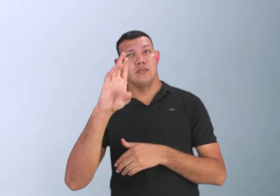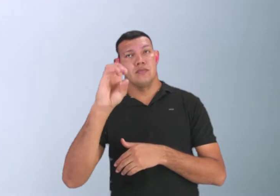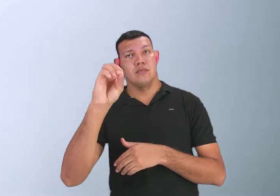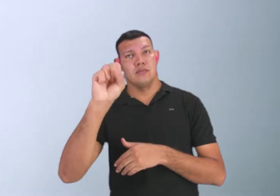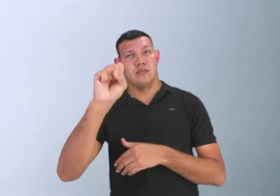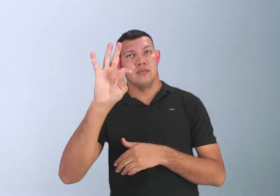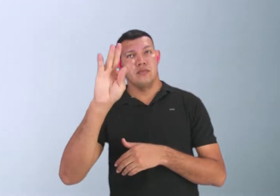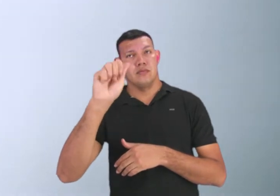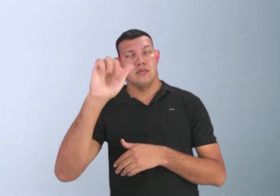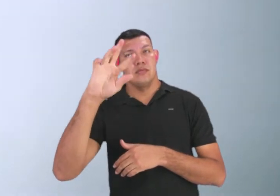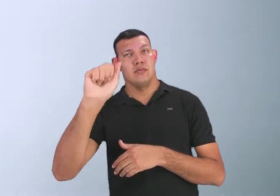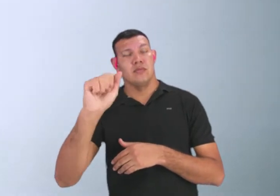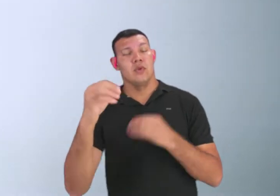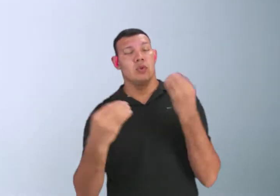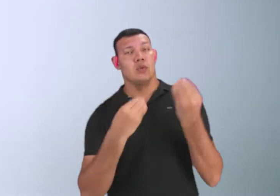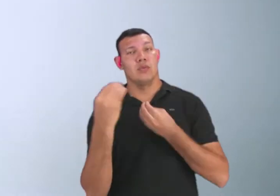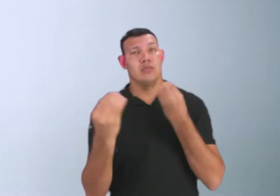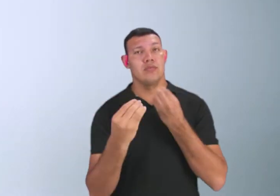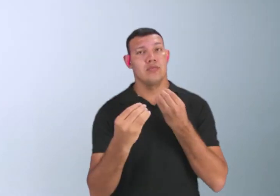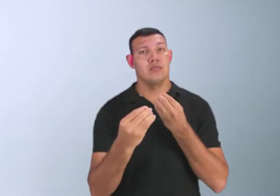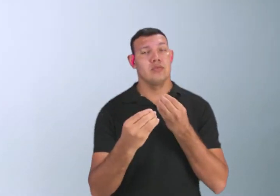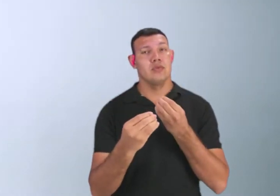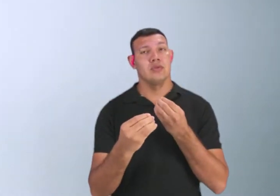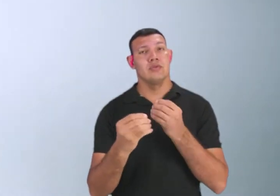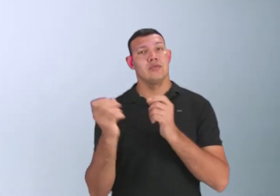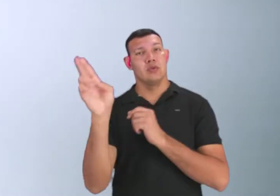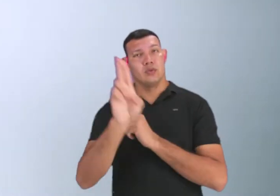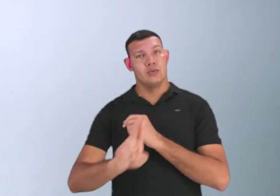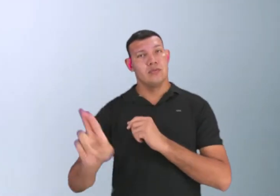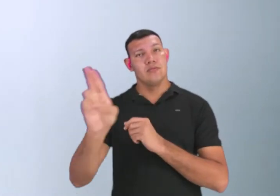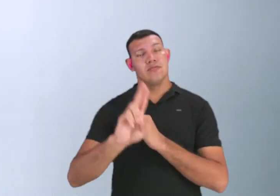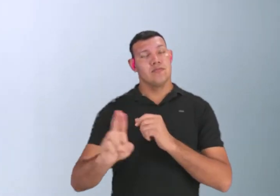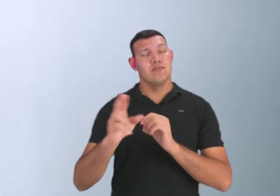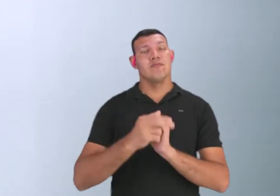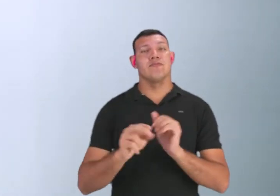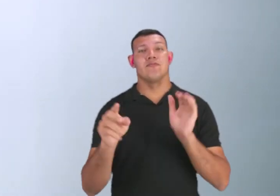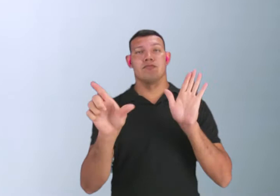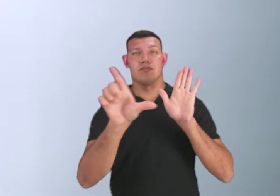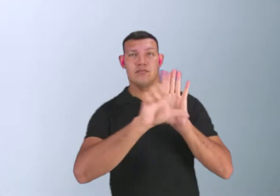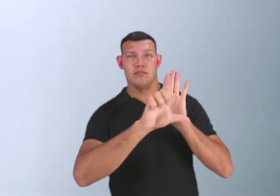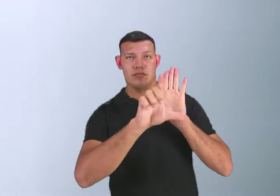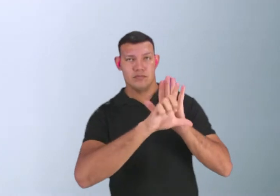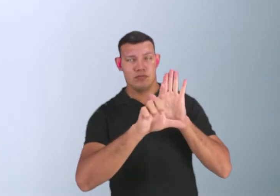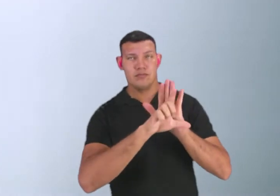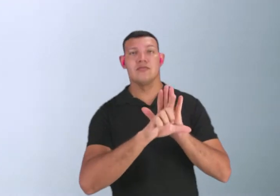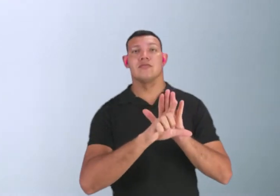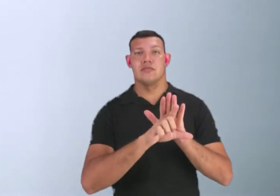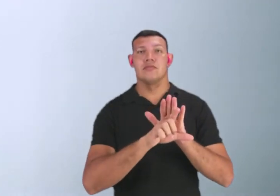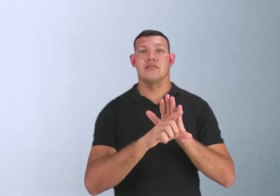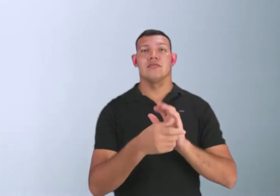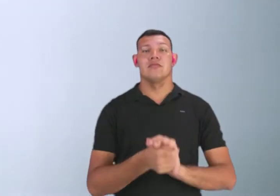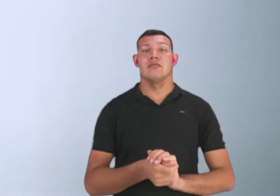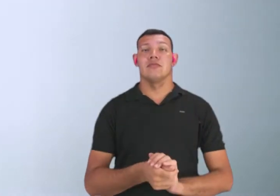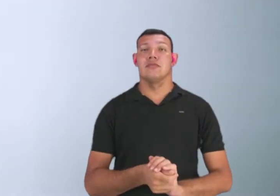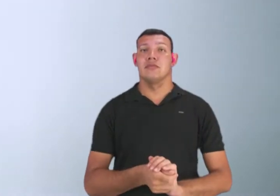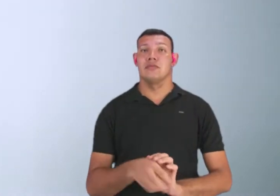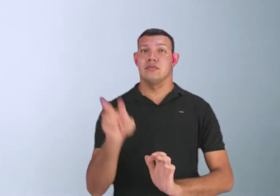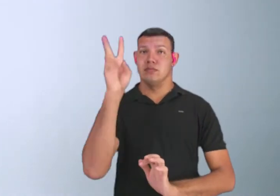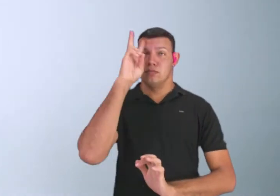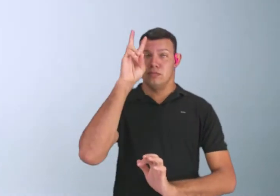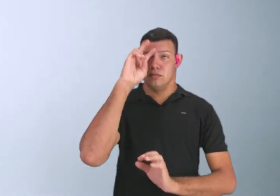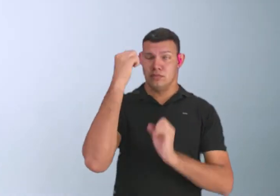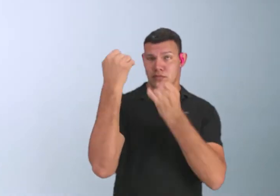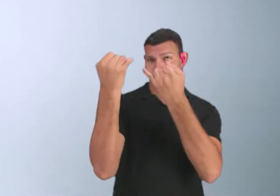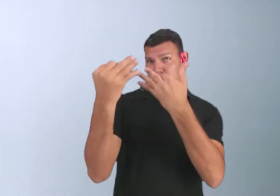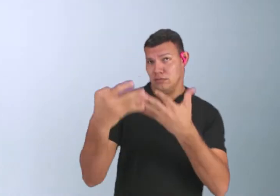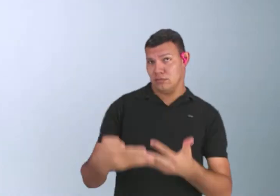variação dessas grandezas em que se apresentam no enunciado. Então, lembre-se, nós estamos falando aqui de fluidos, ou seja, nós